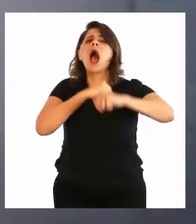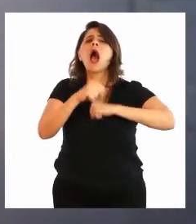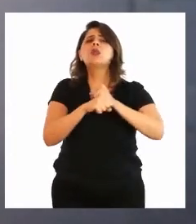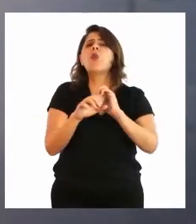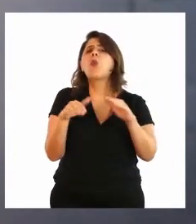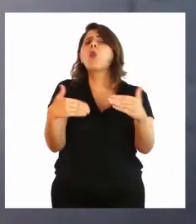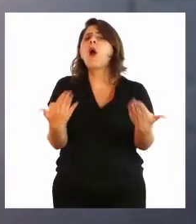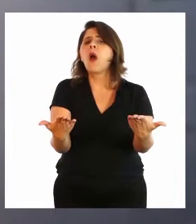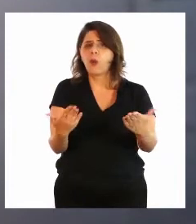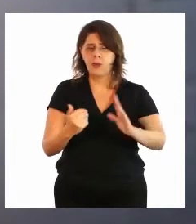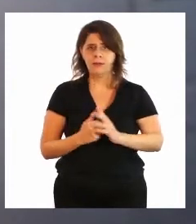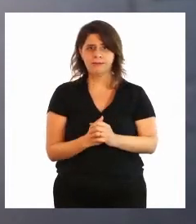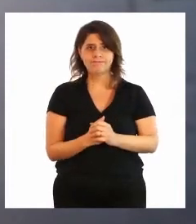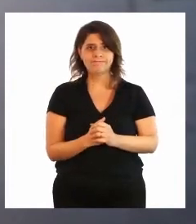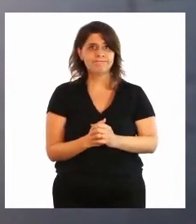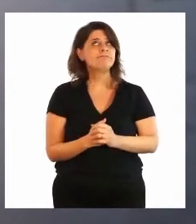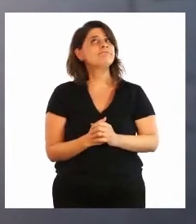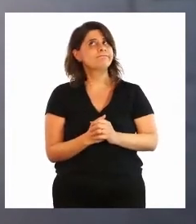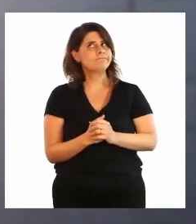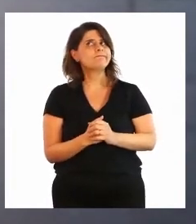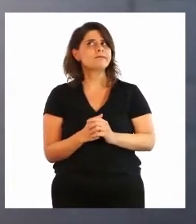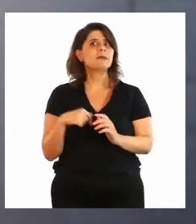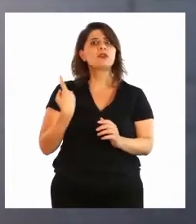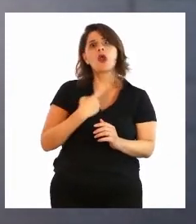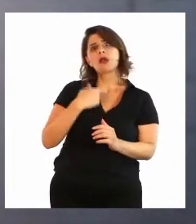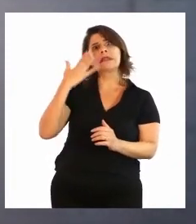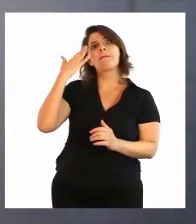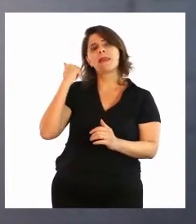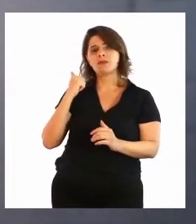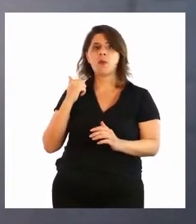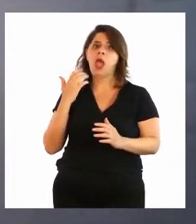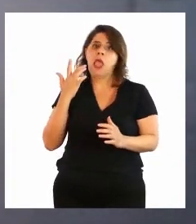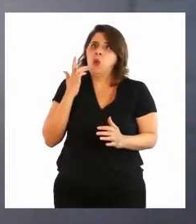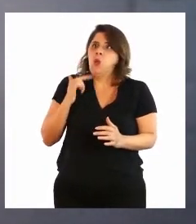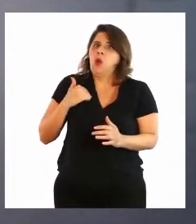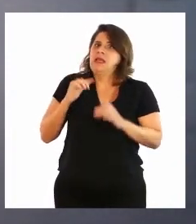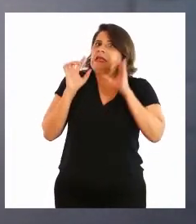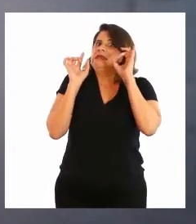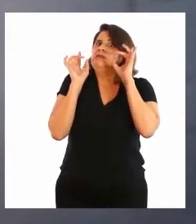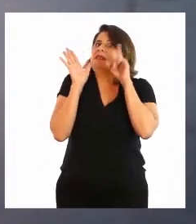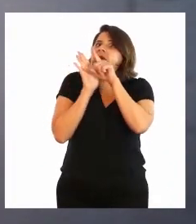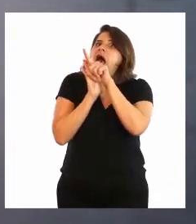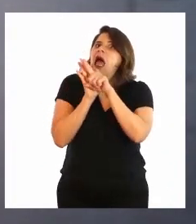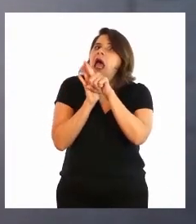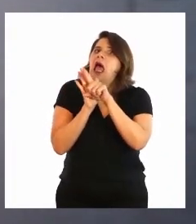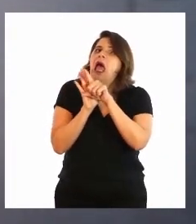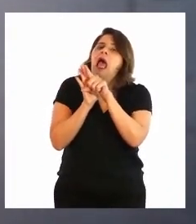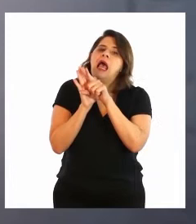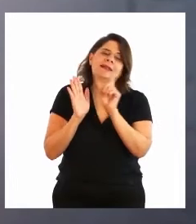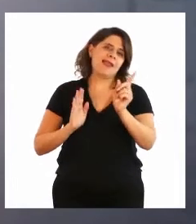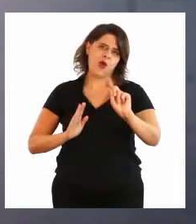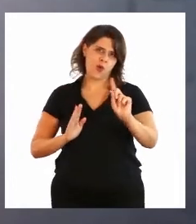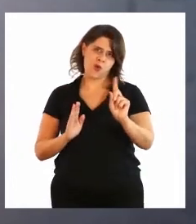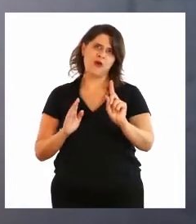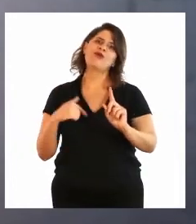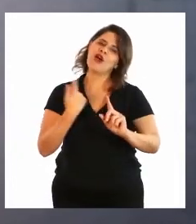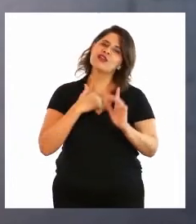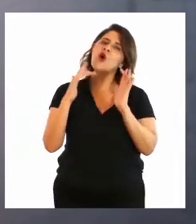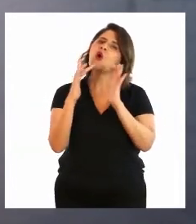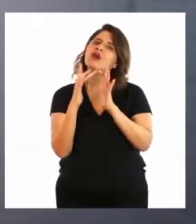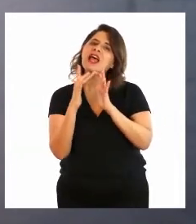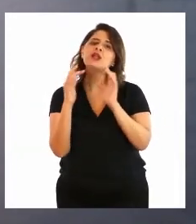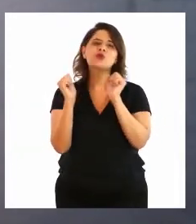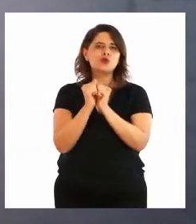A gente sabe, Andrea, eu não sou nenhum especialista nisso também, né, o contato que a gente teve muito pela nossa relação